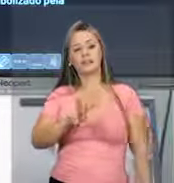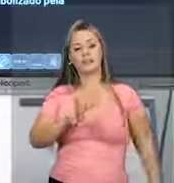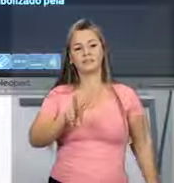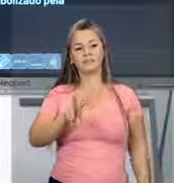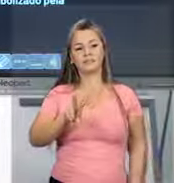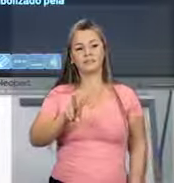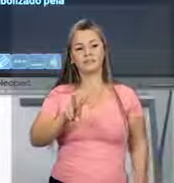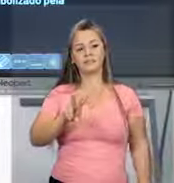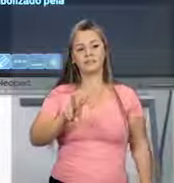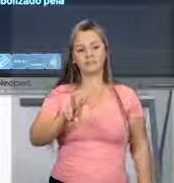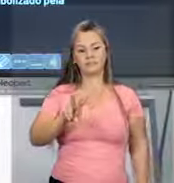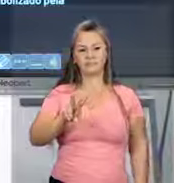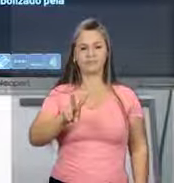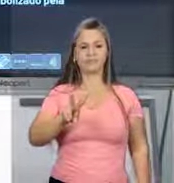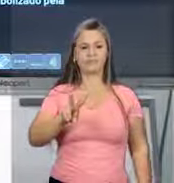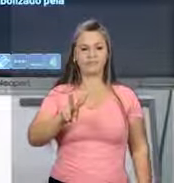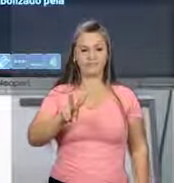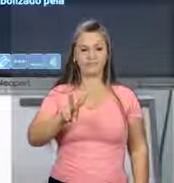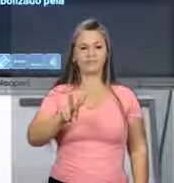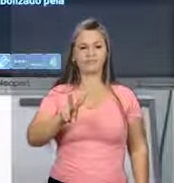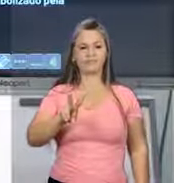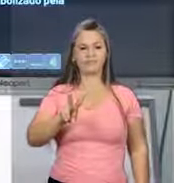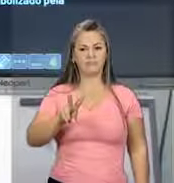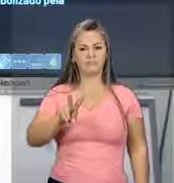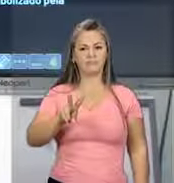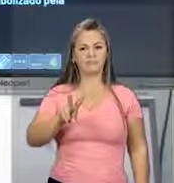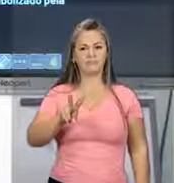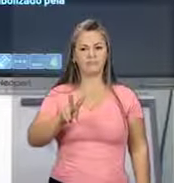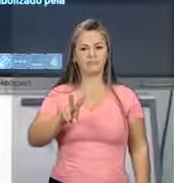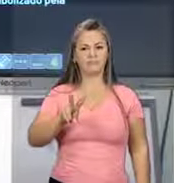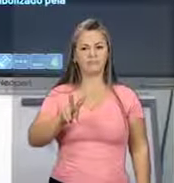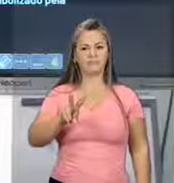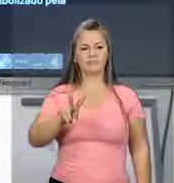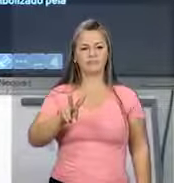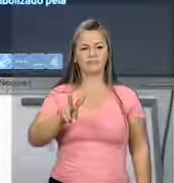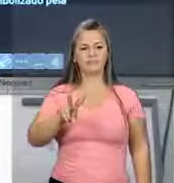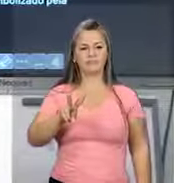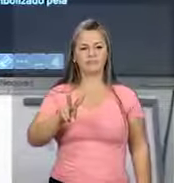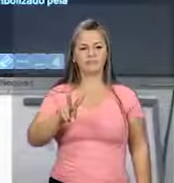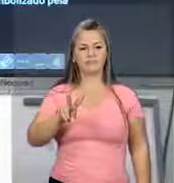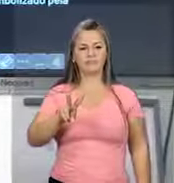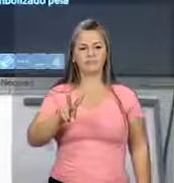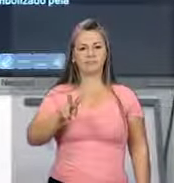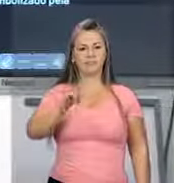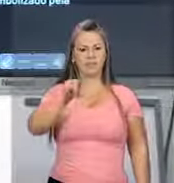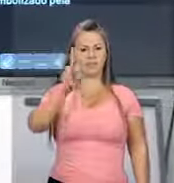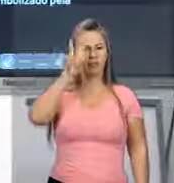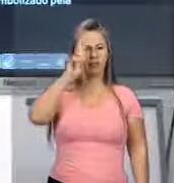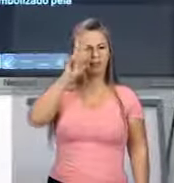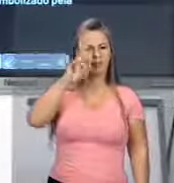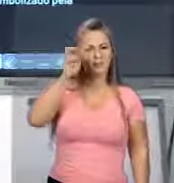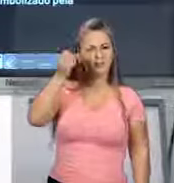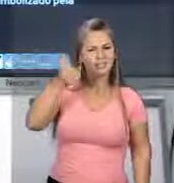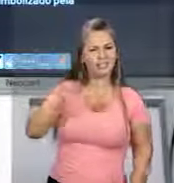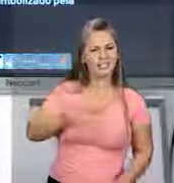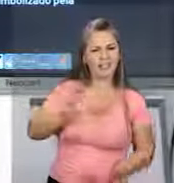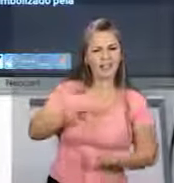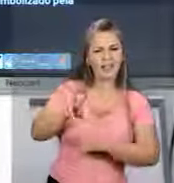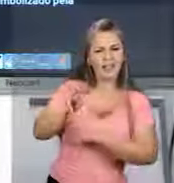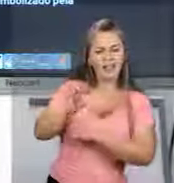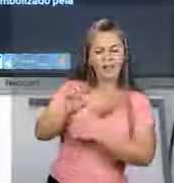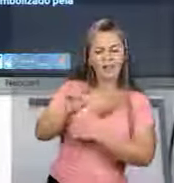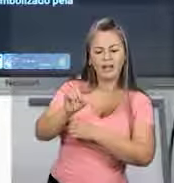tensão elétrica ou de voltagem elétrica também é o volt. Lembra, volt,